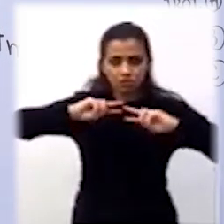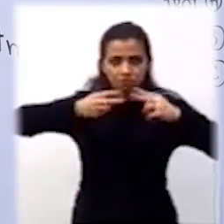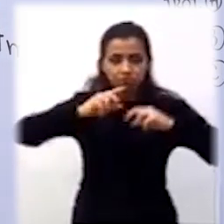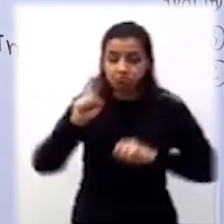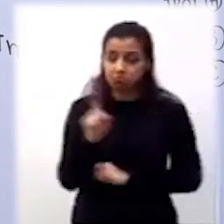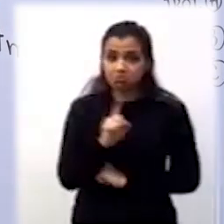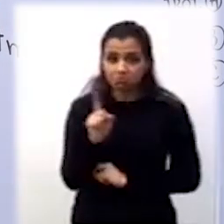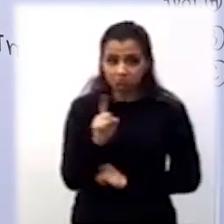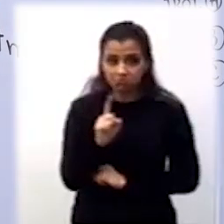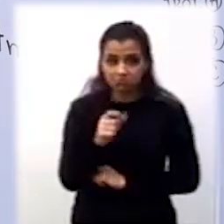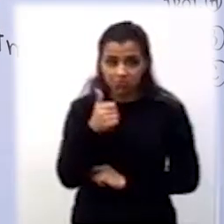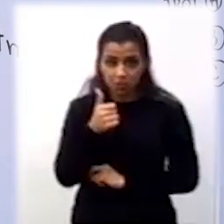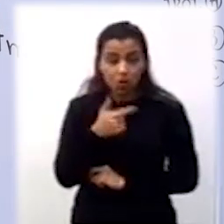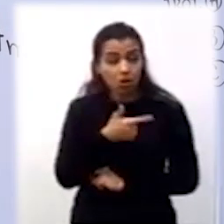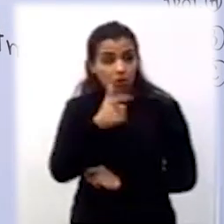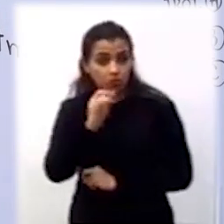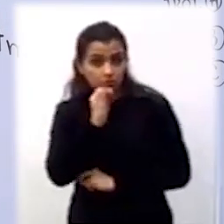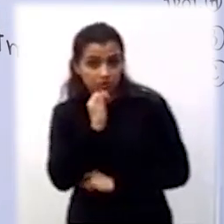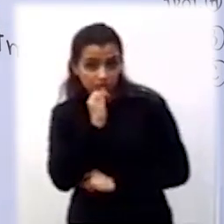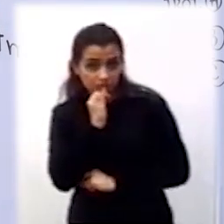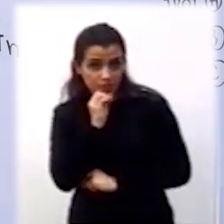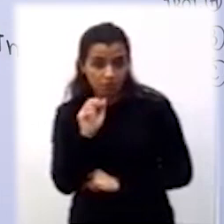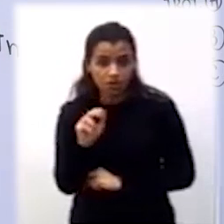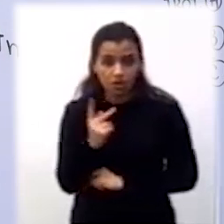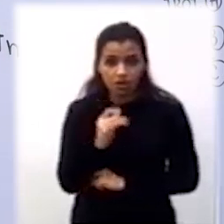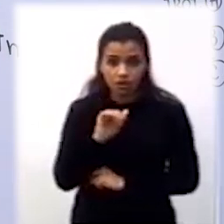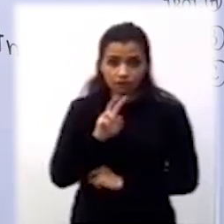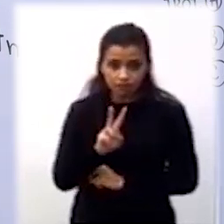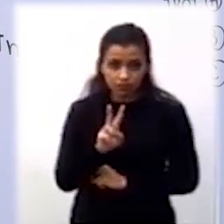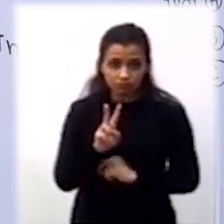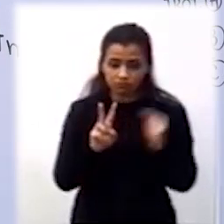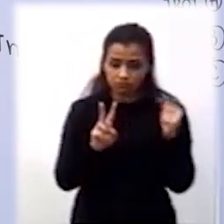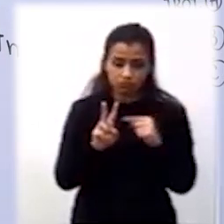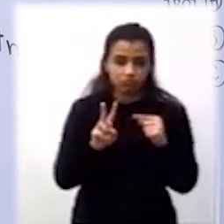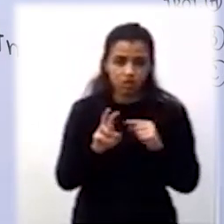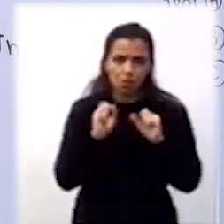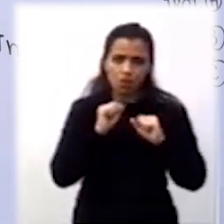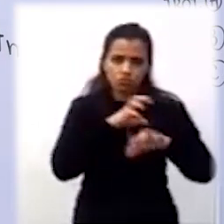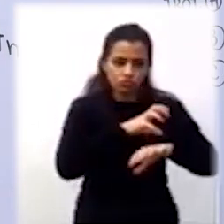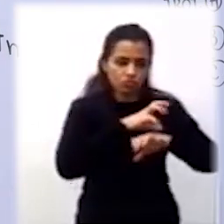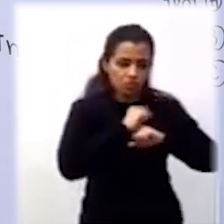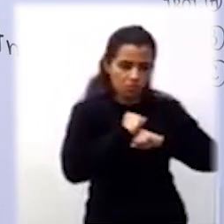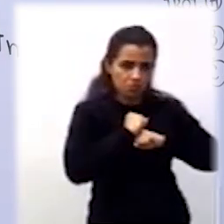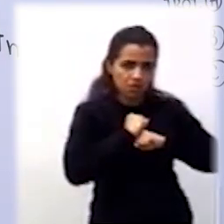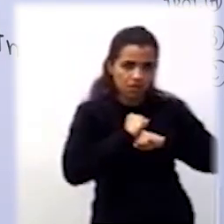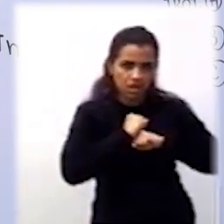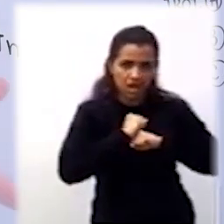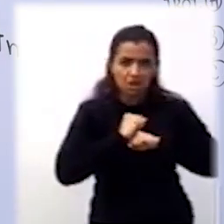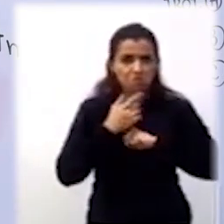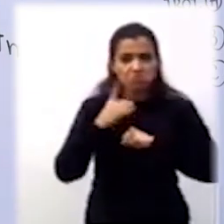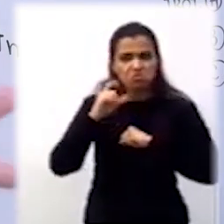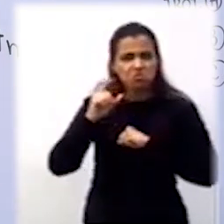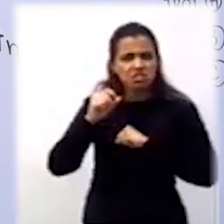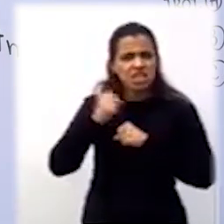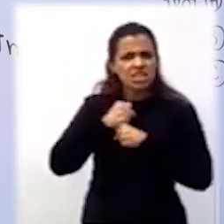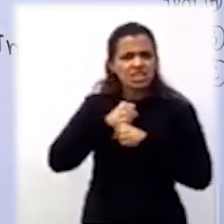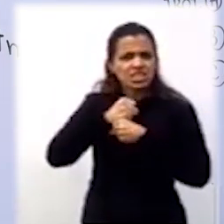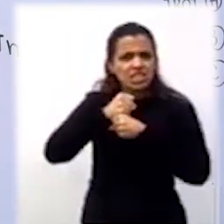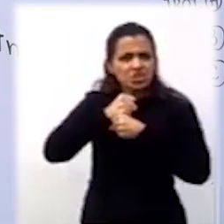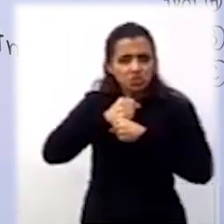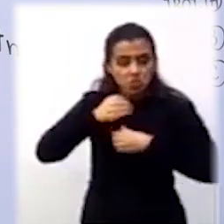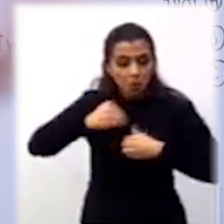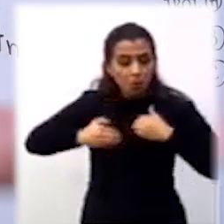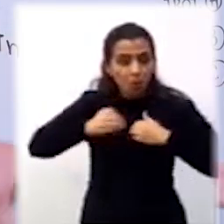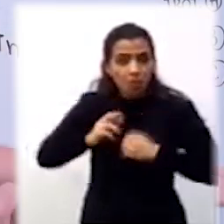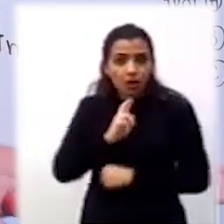ciclo lisogênico. Posso dar outro exemplo? HIV. O HIV, você pode pegar HIV hoje, você pode ficar até 10 anos sem